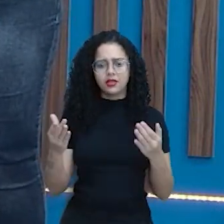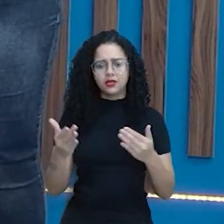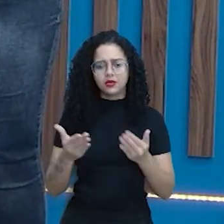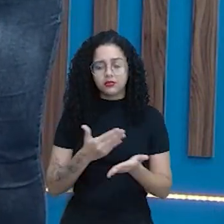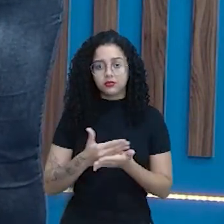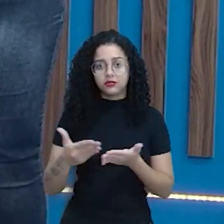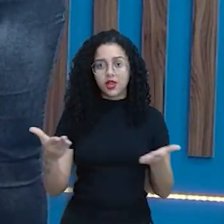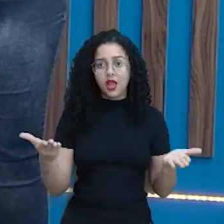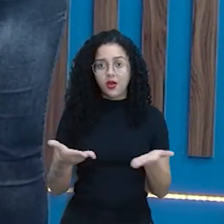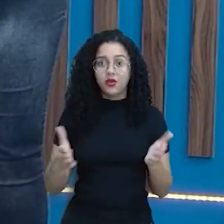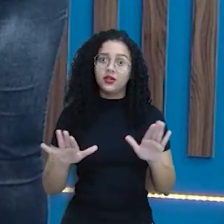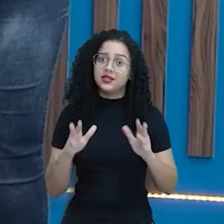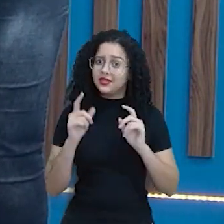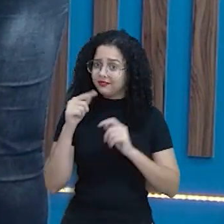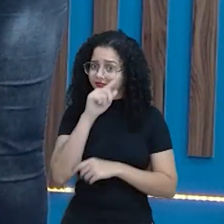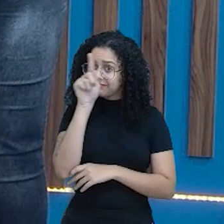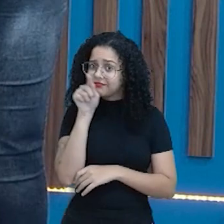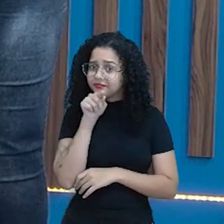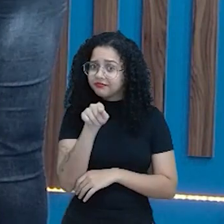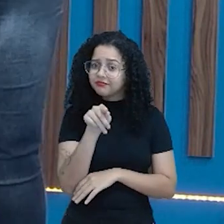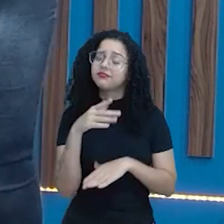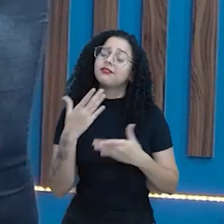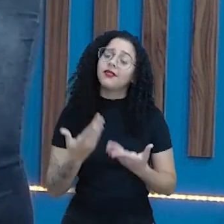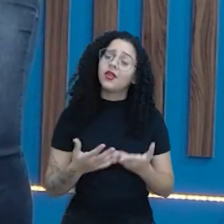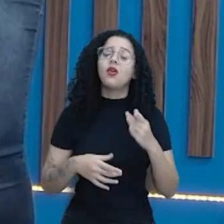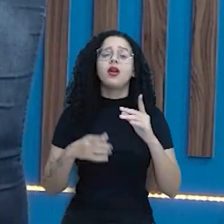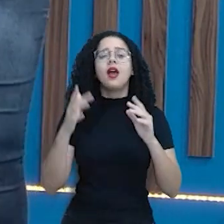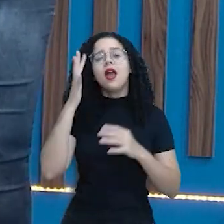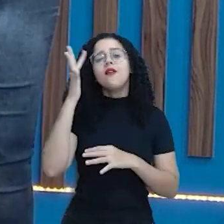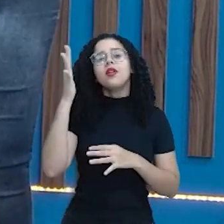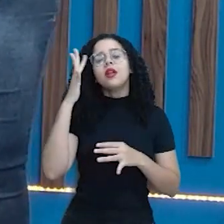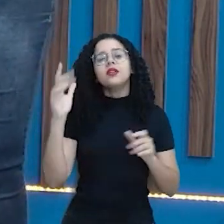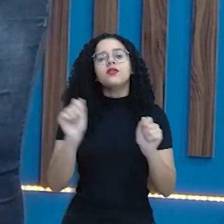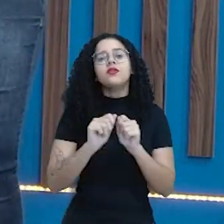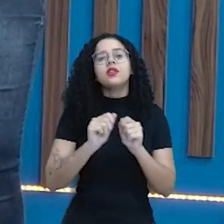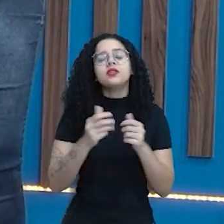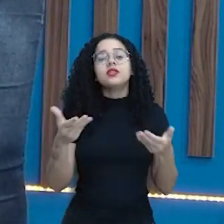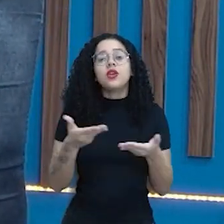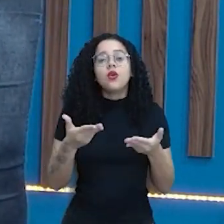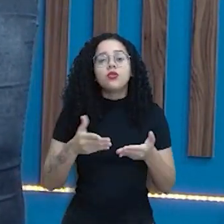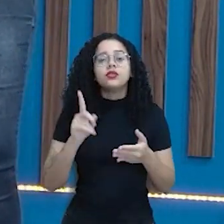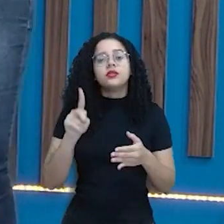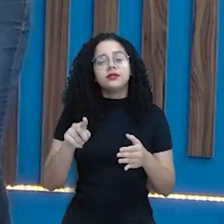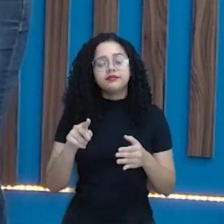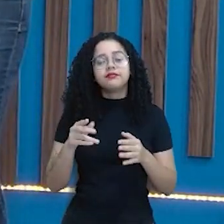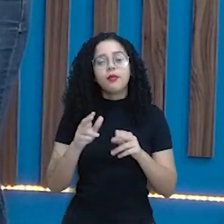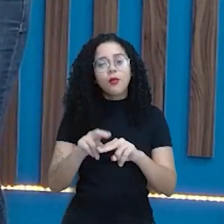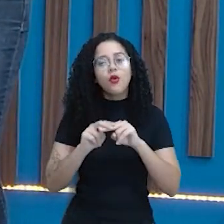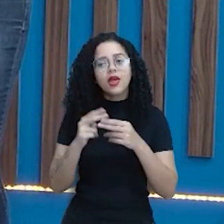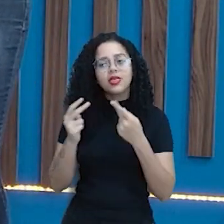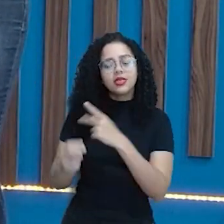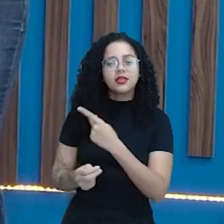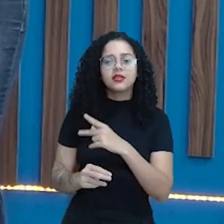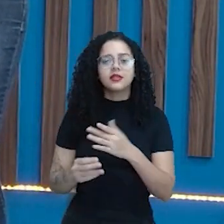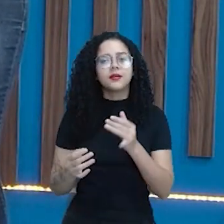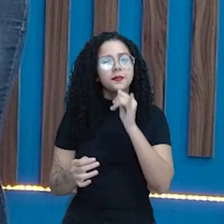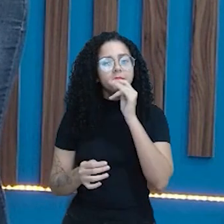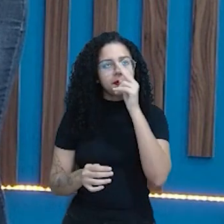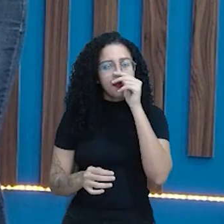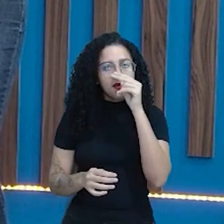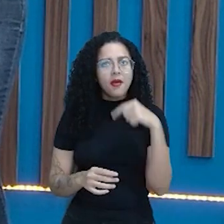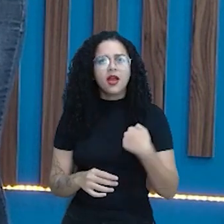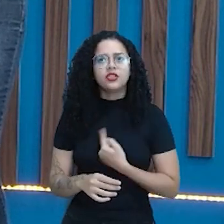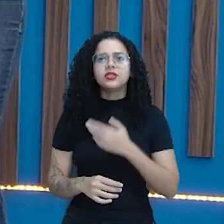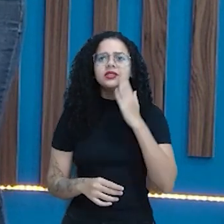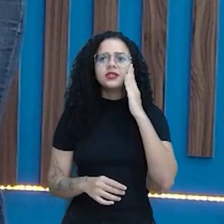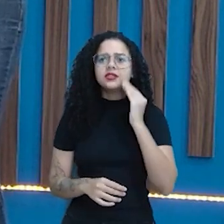Será, né? Será? Então, essa reflexão que a gente vai fazer na aula de hoje, em diversos pontos, é justamente por isso. Porque mesmo a gente sabendo, né, Carla,